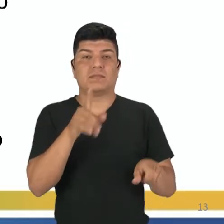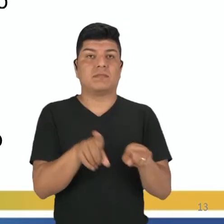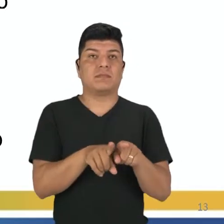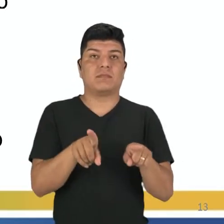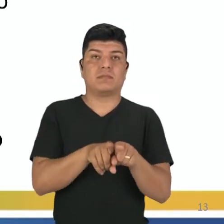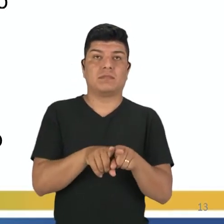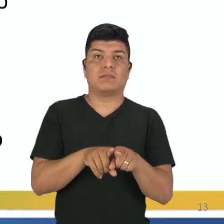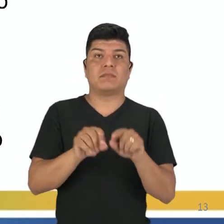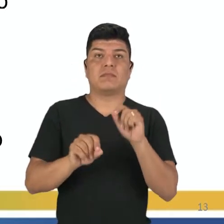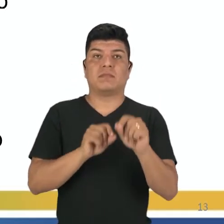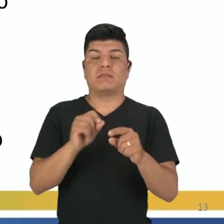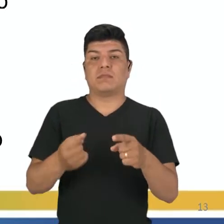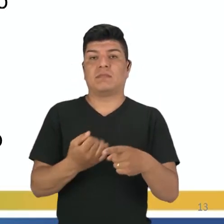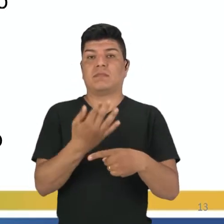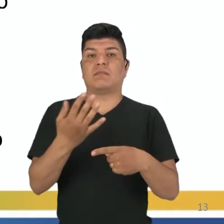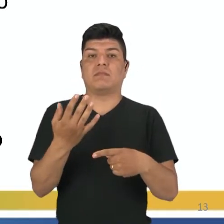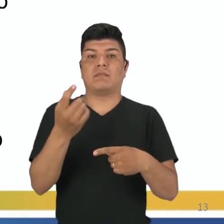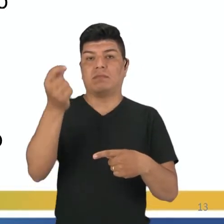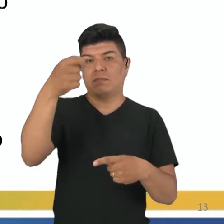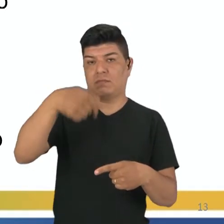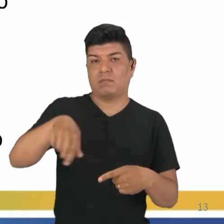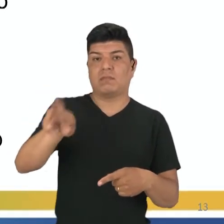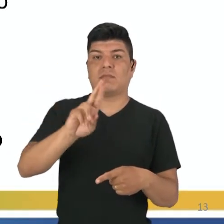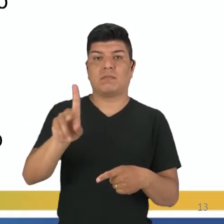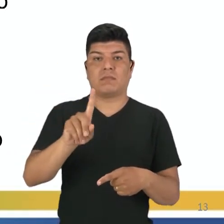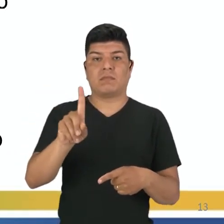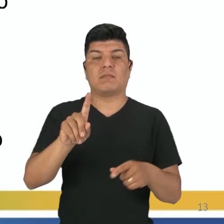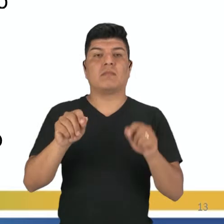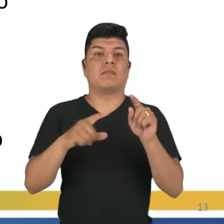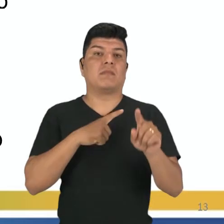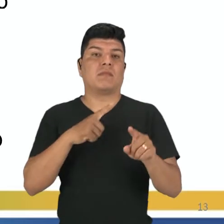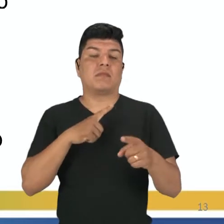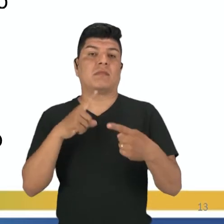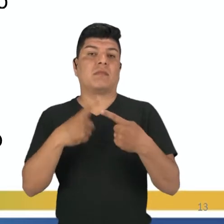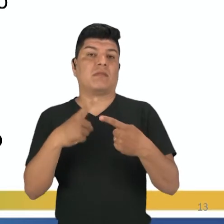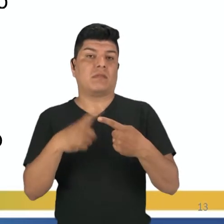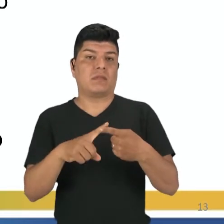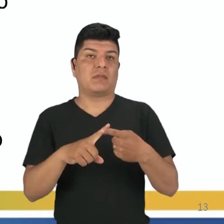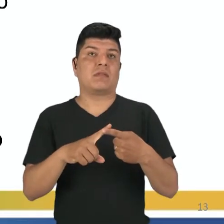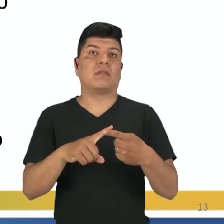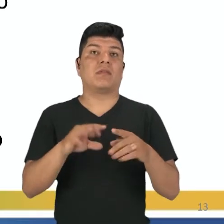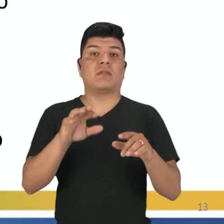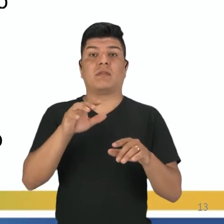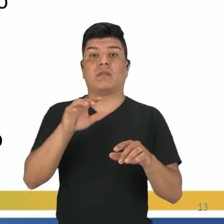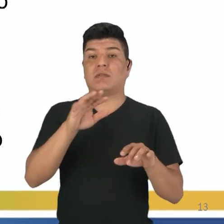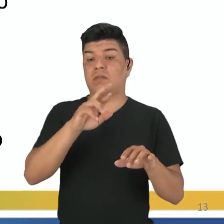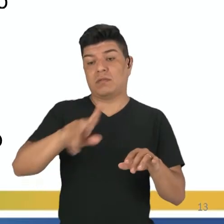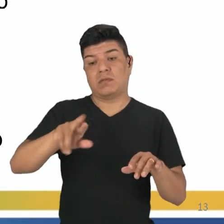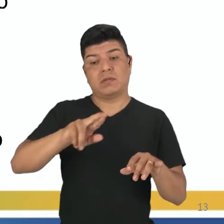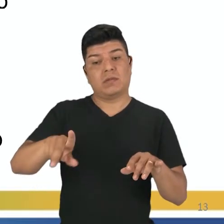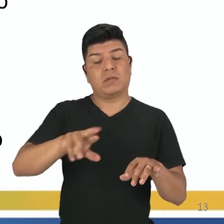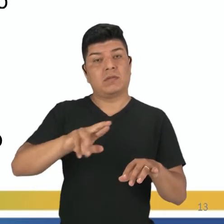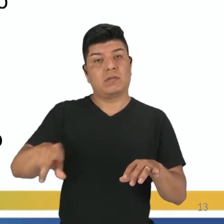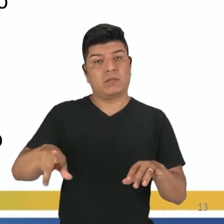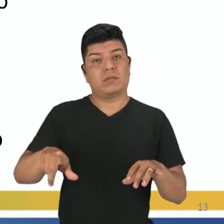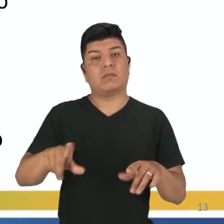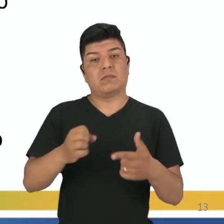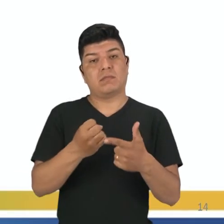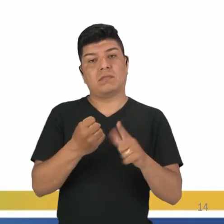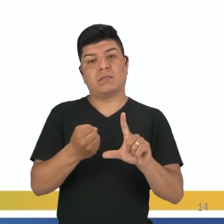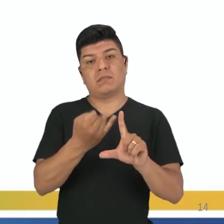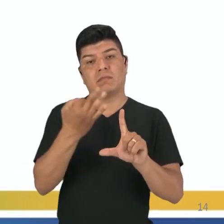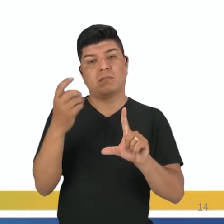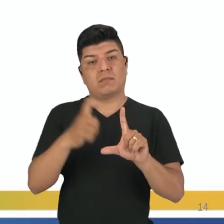em que funções não satisfazem essa condição, sendo consideradas funções que não são logarítmicas,